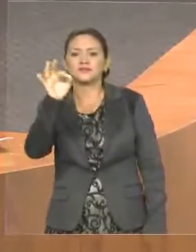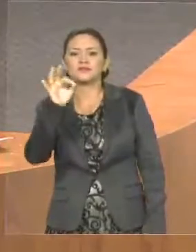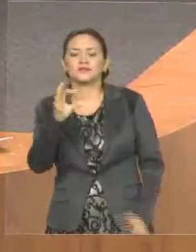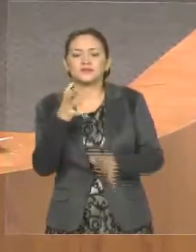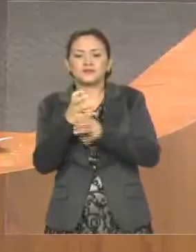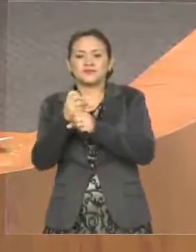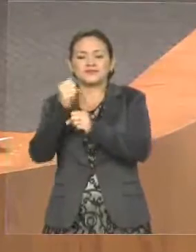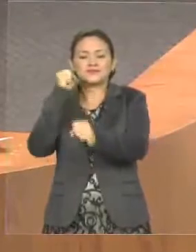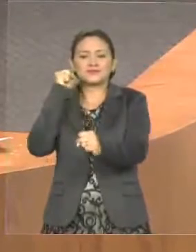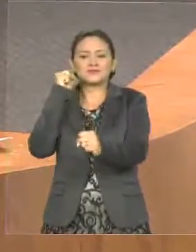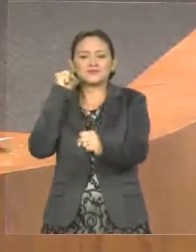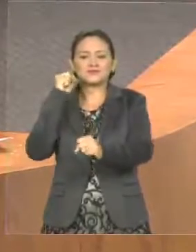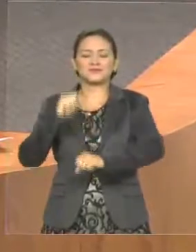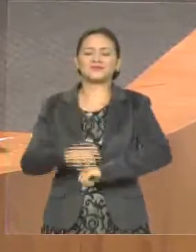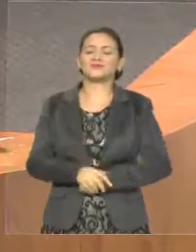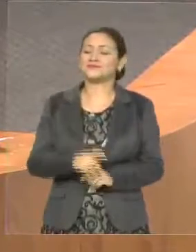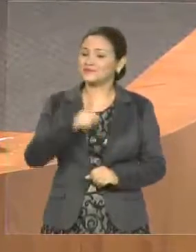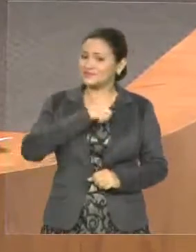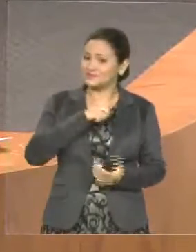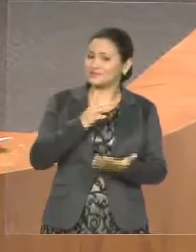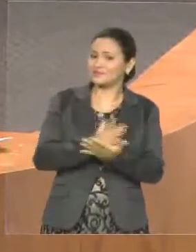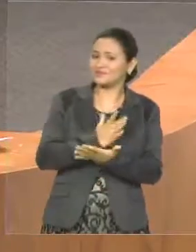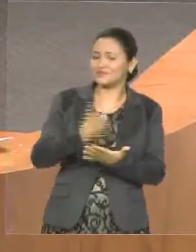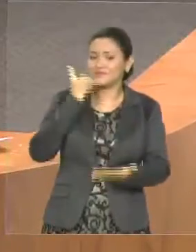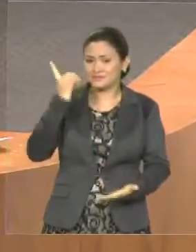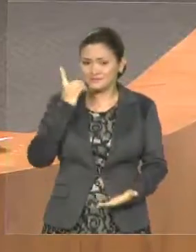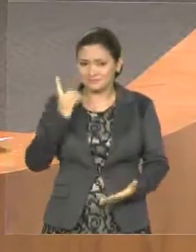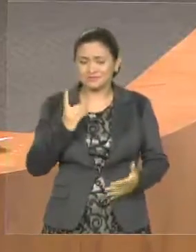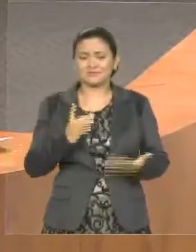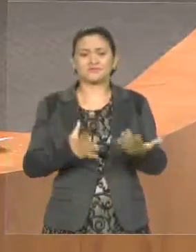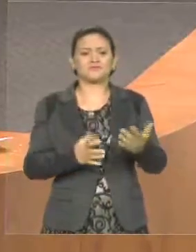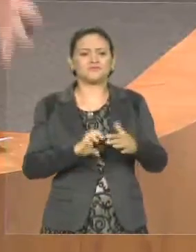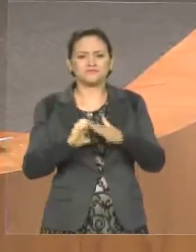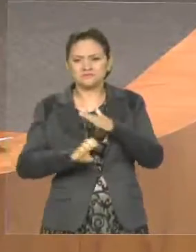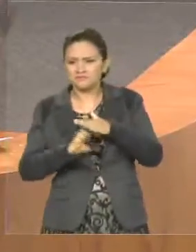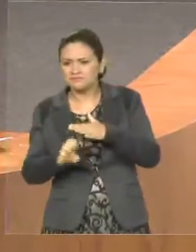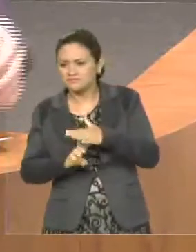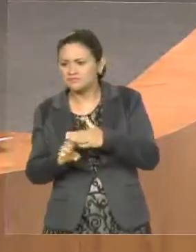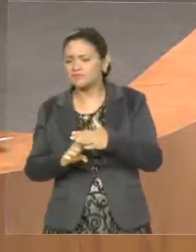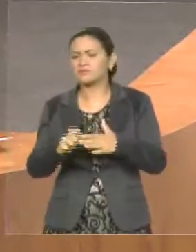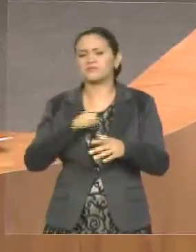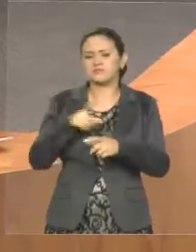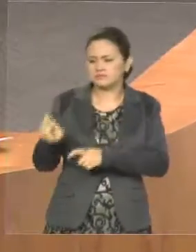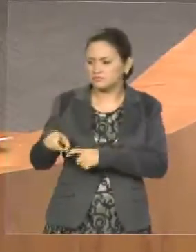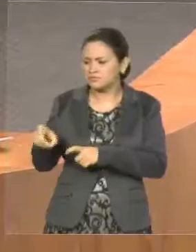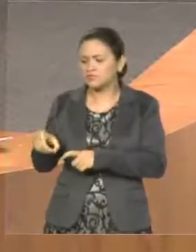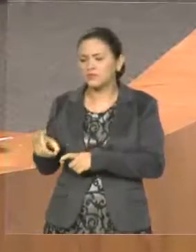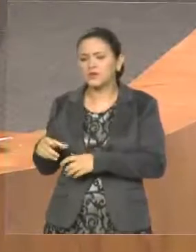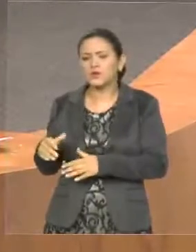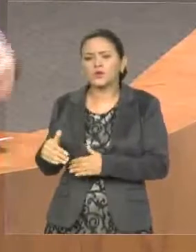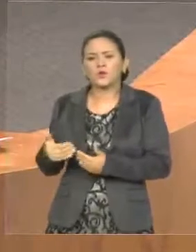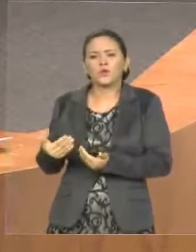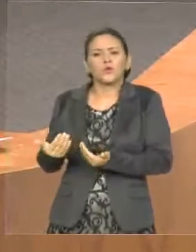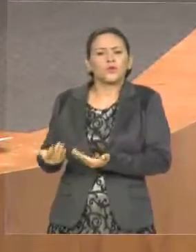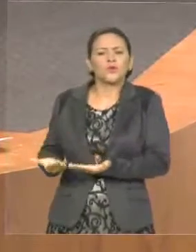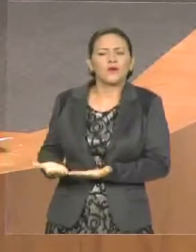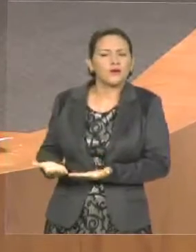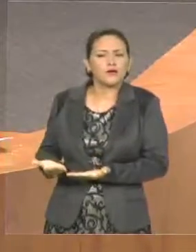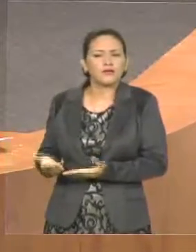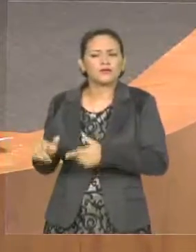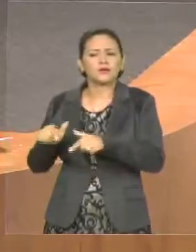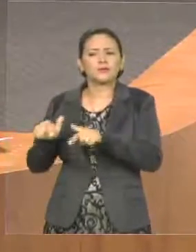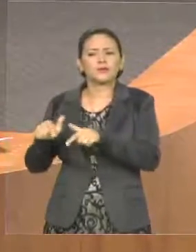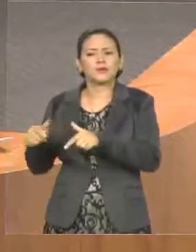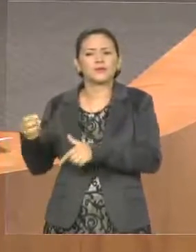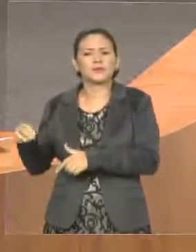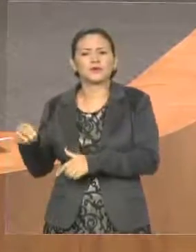aqui alguns deputados que têm negócios, que são empresários, que têm fazenda. Qual o negócio no Maranhão que dá 40%